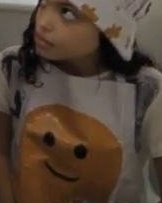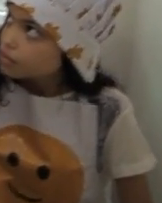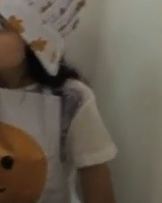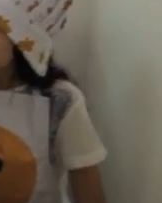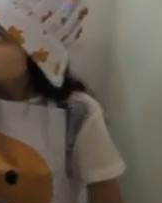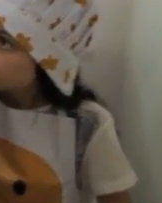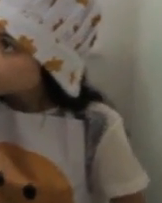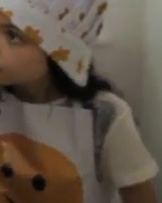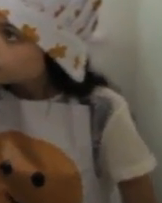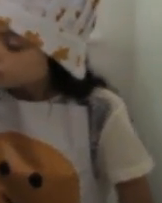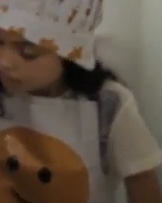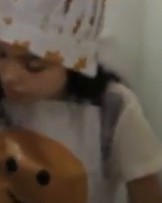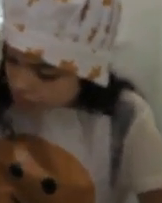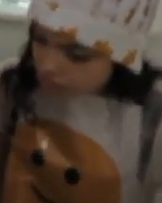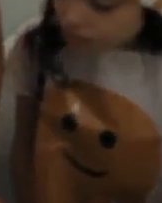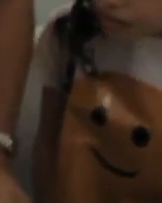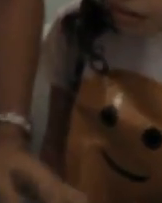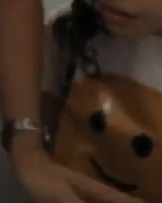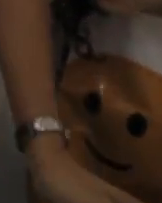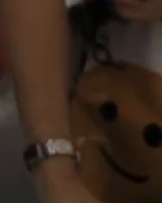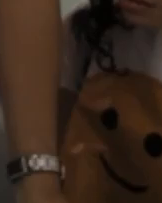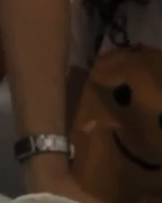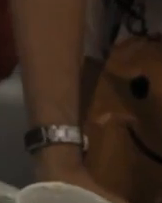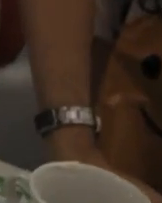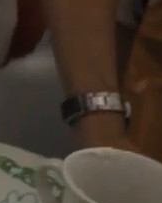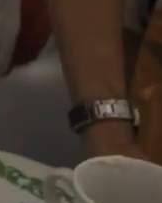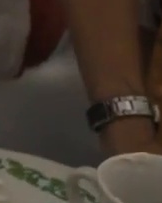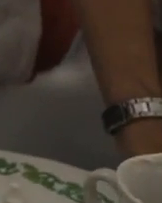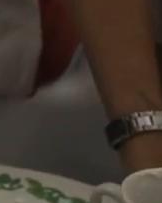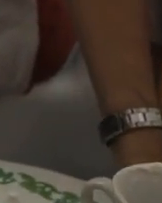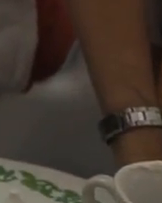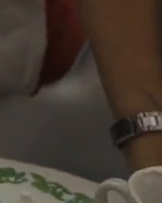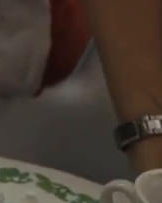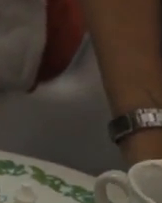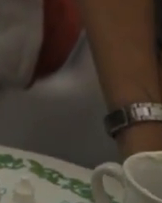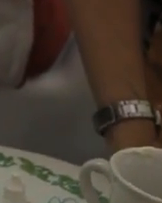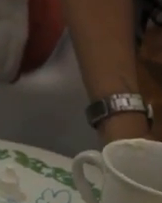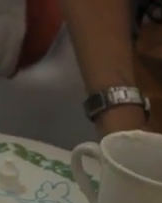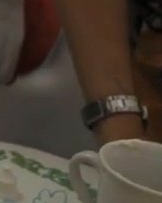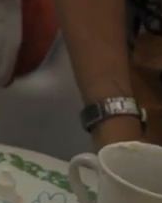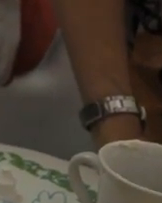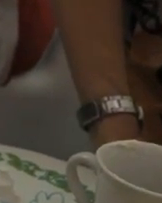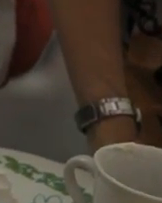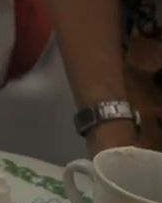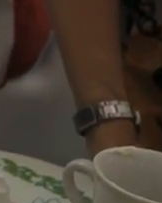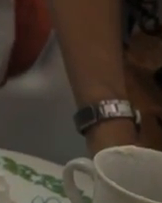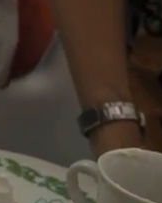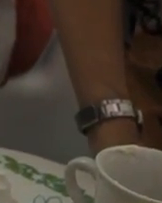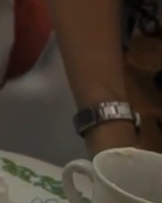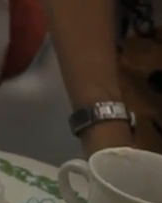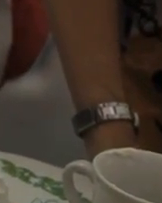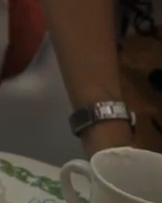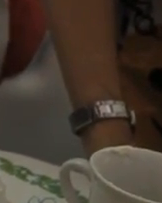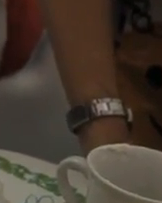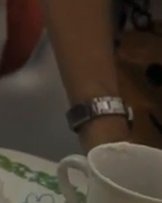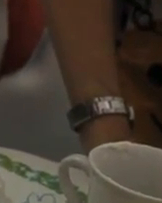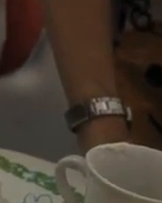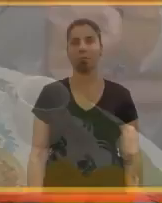Eu. Deixa o João Aguiar colocar, ó. Daniela e João pingam baunilha na massa.